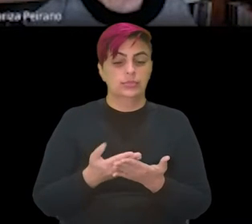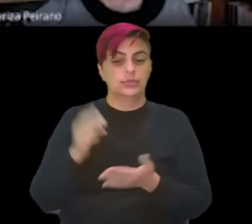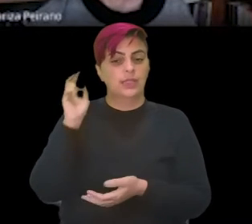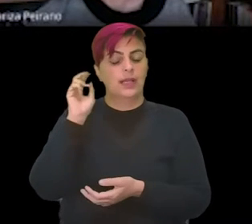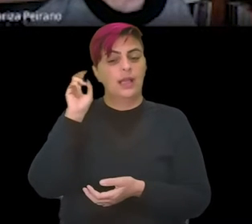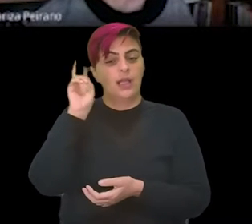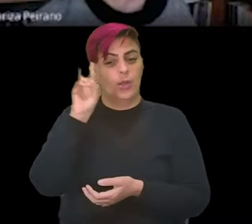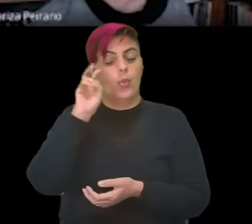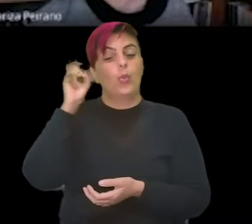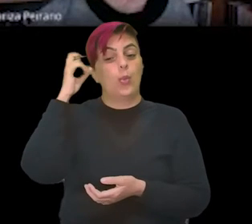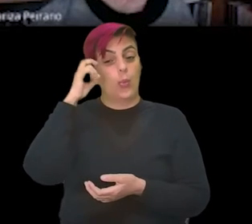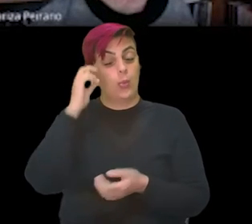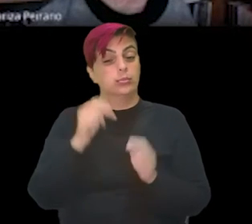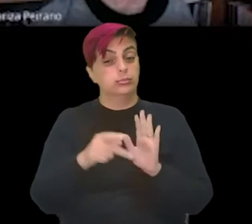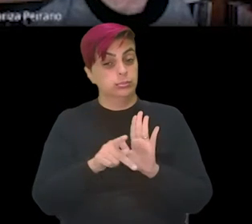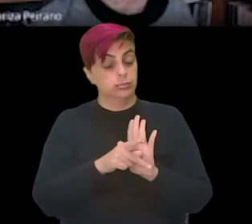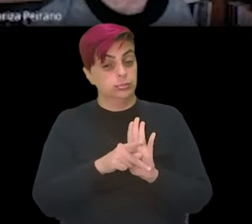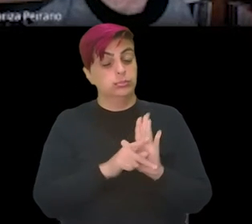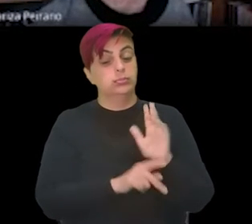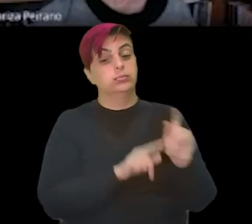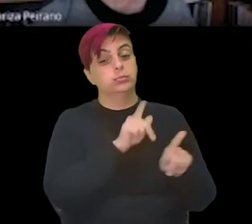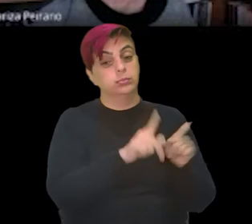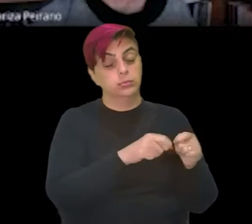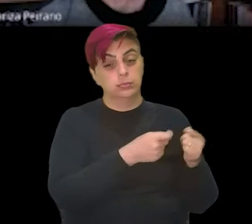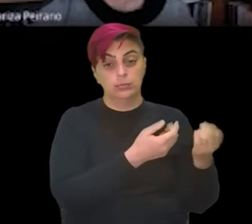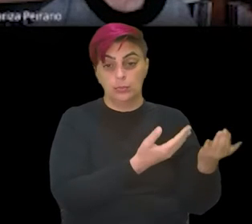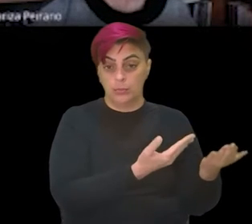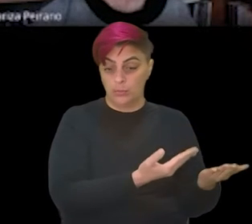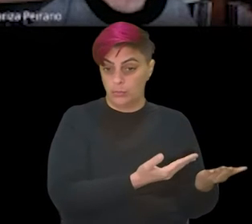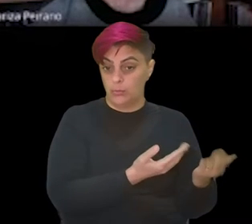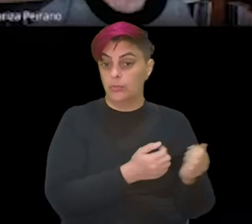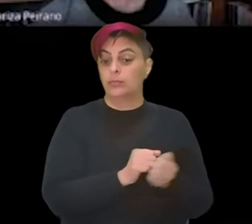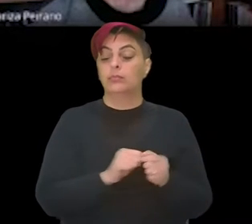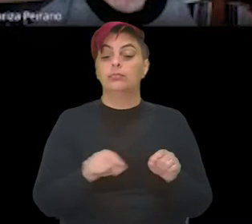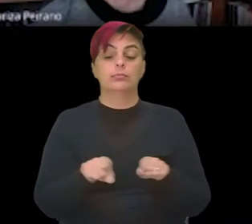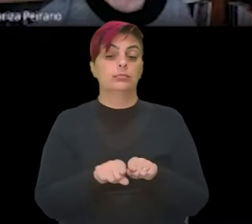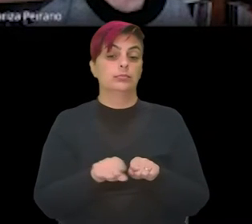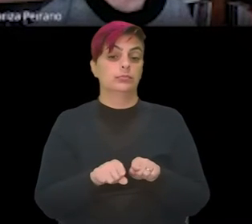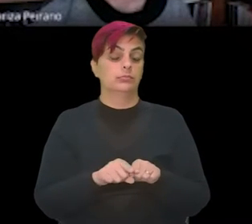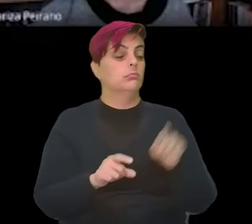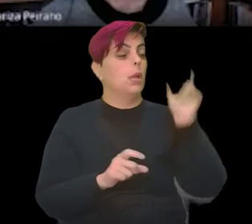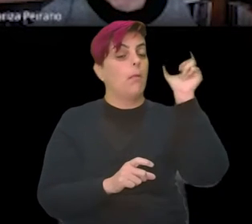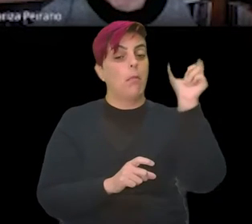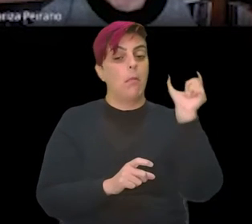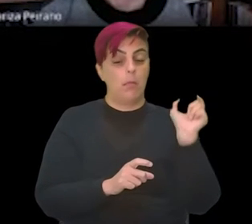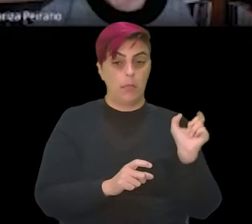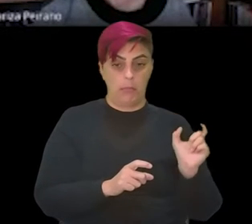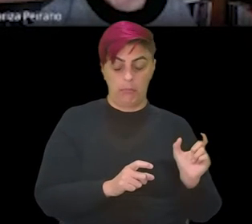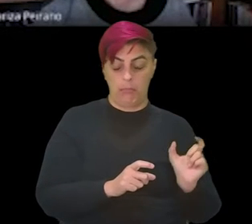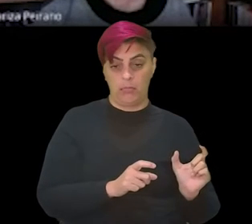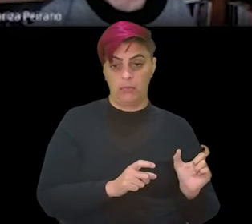da magia com as noções fisiológicas dos trobrianeses e o poder das palavras, abrindo caminho